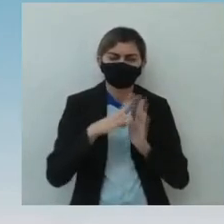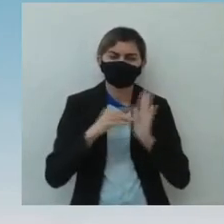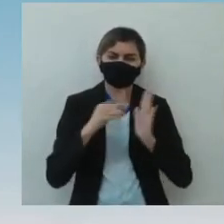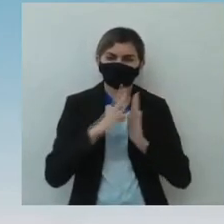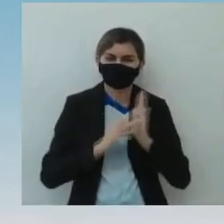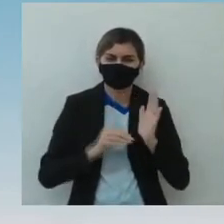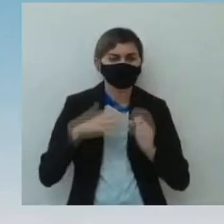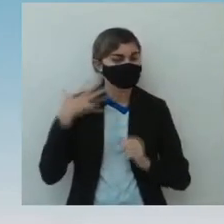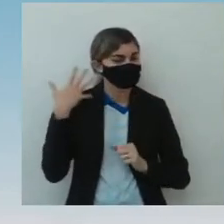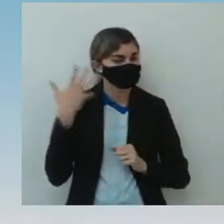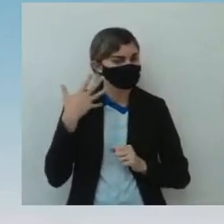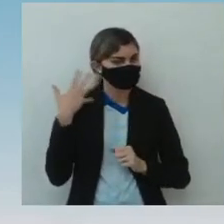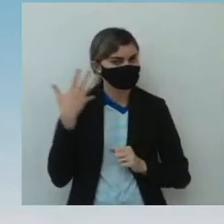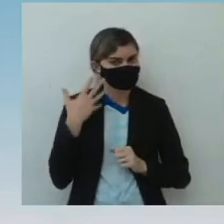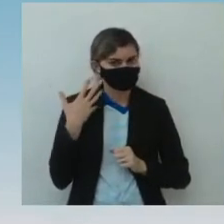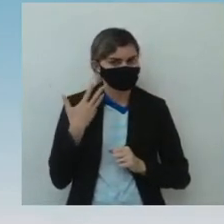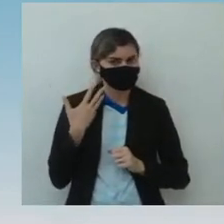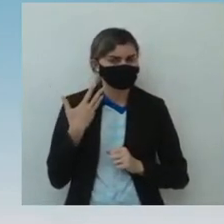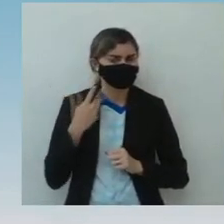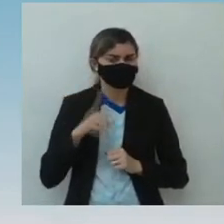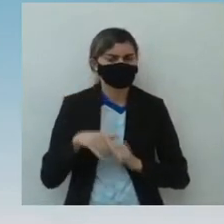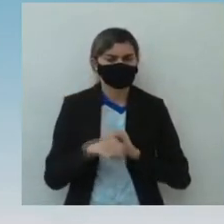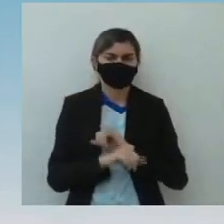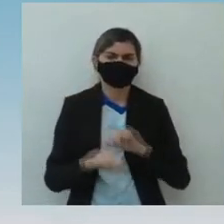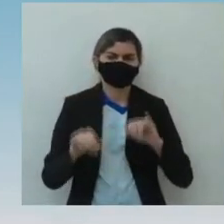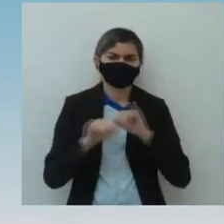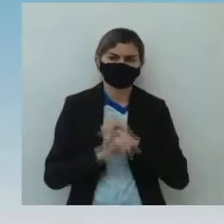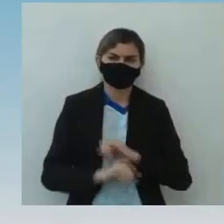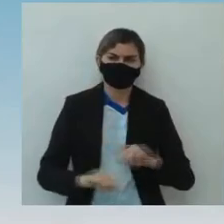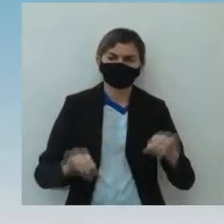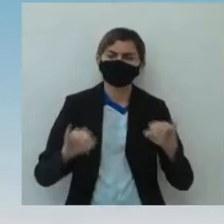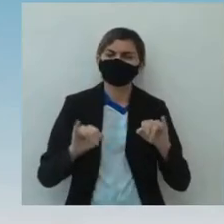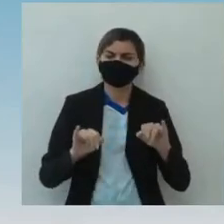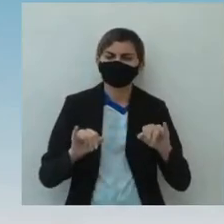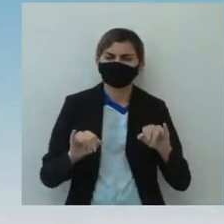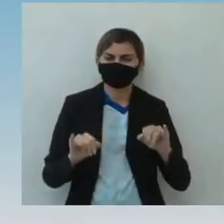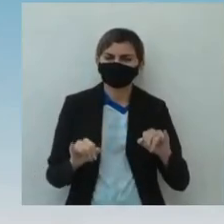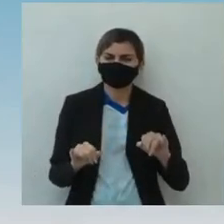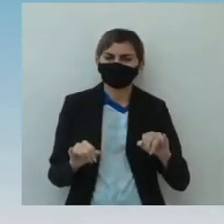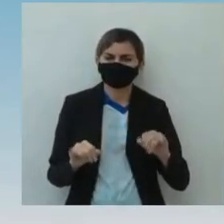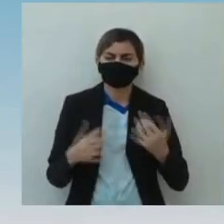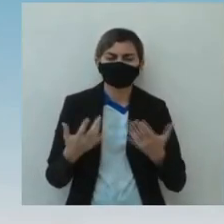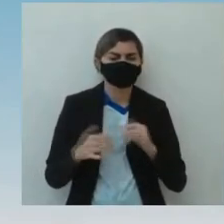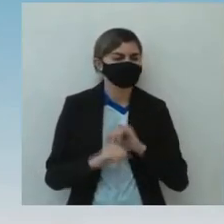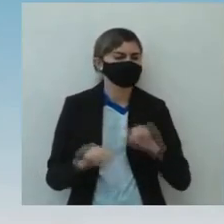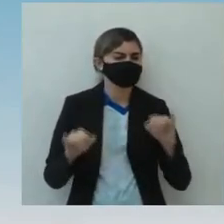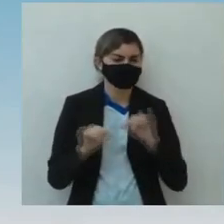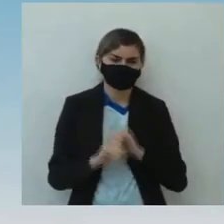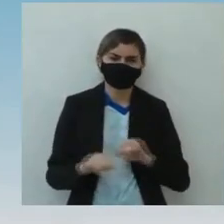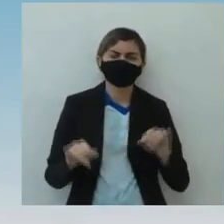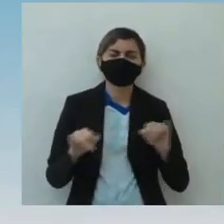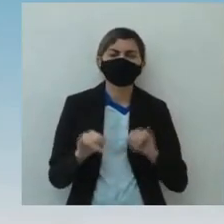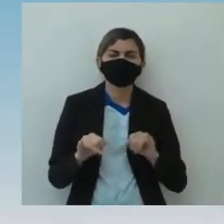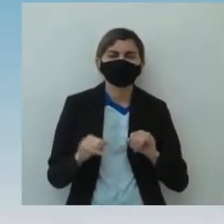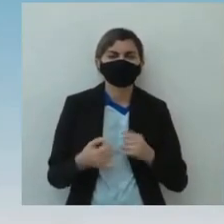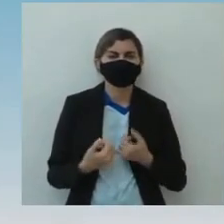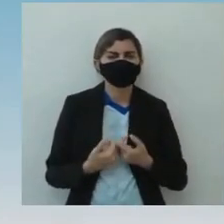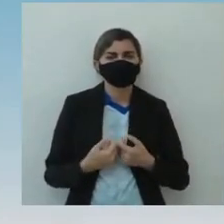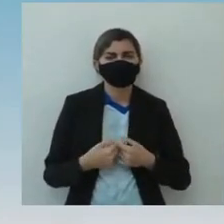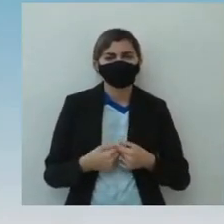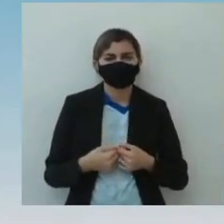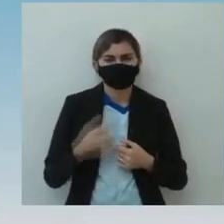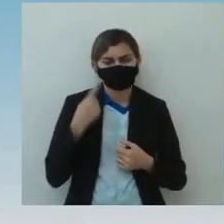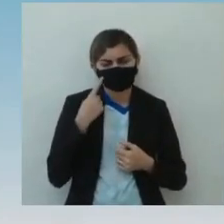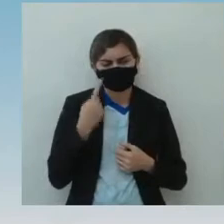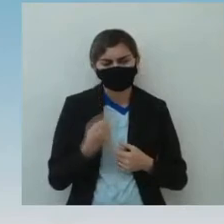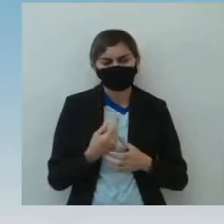discurso Styles alves-pi informarei informativo bem forma ele Speed Style Smash